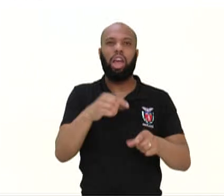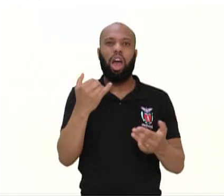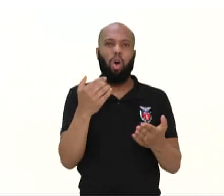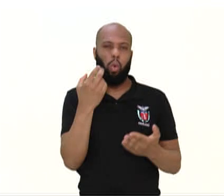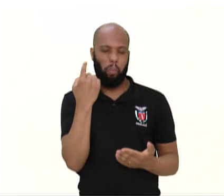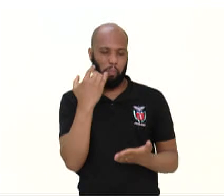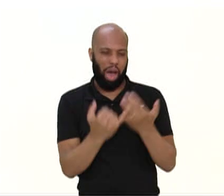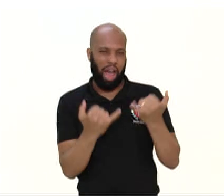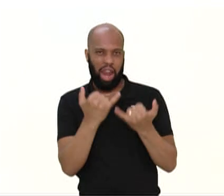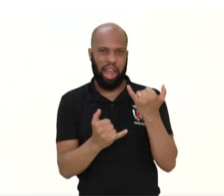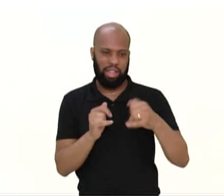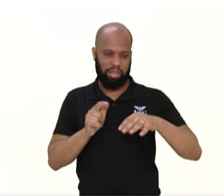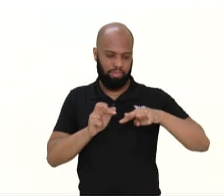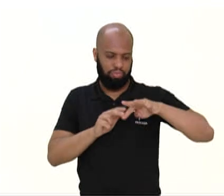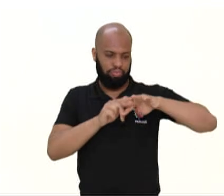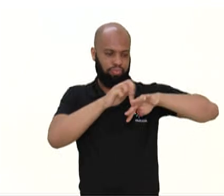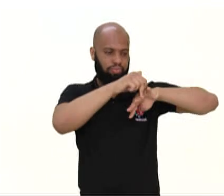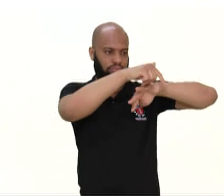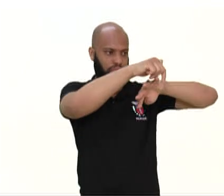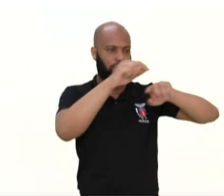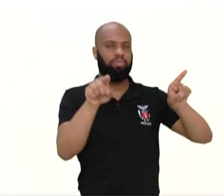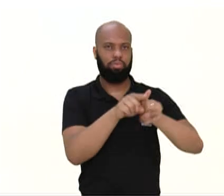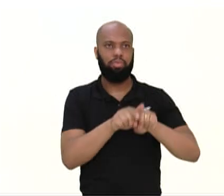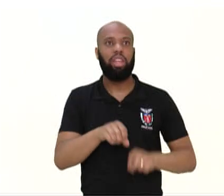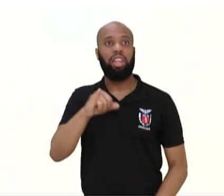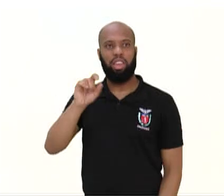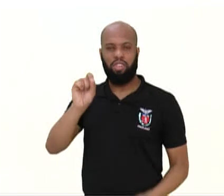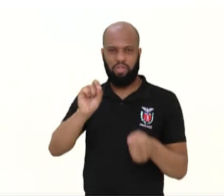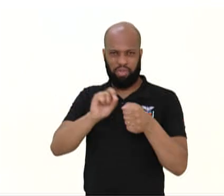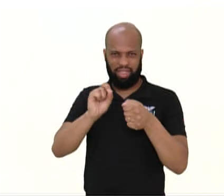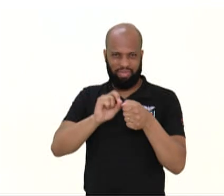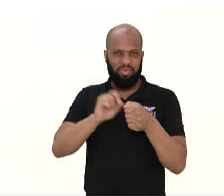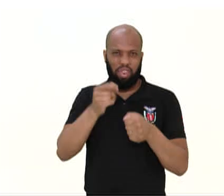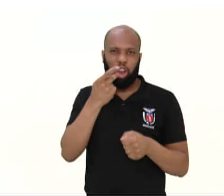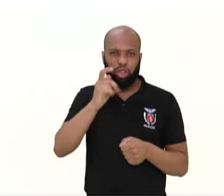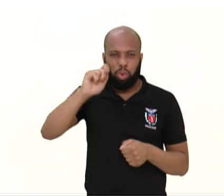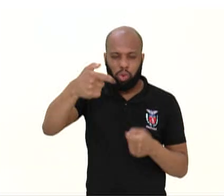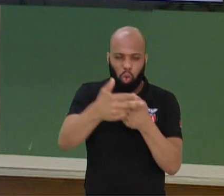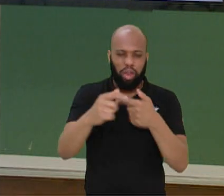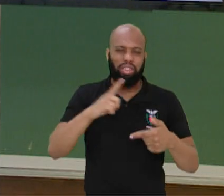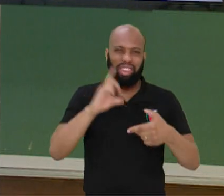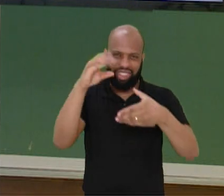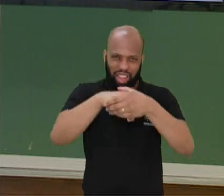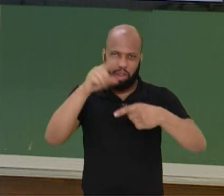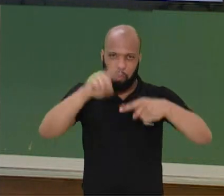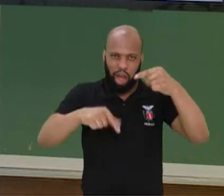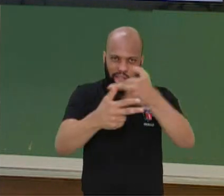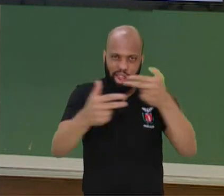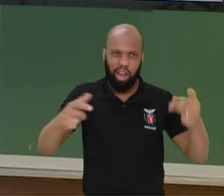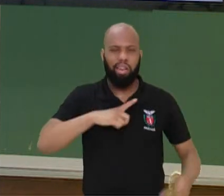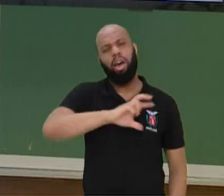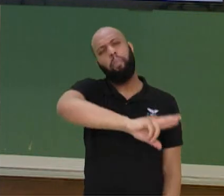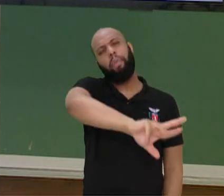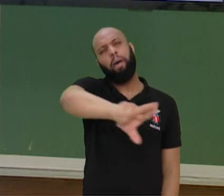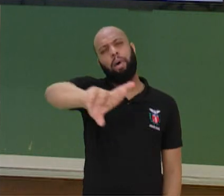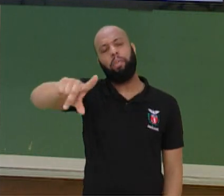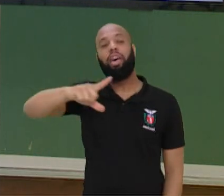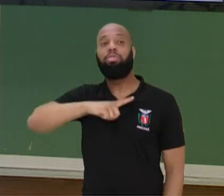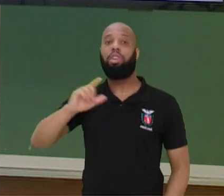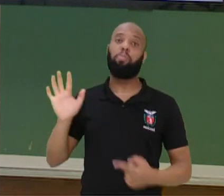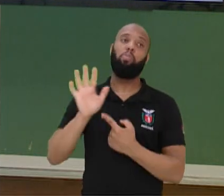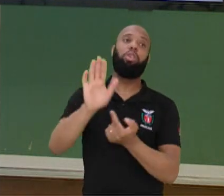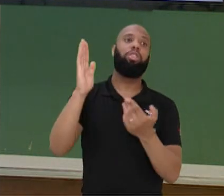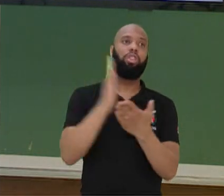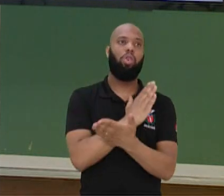exemplos. Aí, quando falamos de aparelhos presentes numa sala de musculação, a variedade é muito grande. Eu trouxe